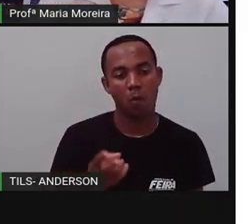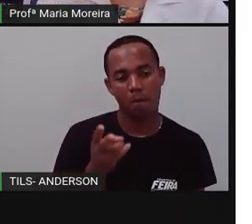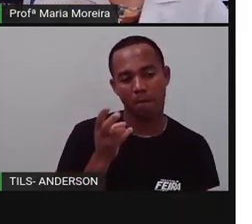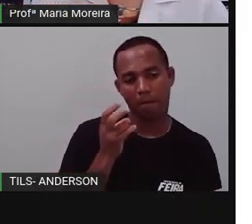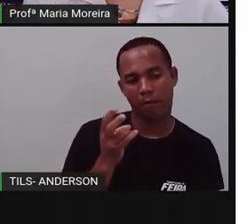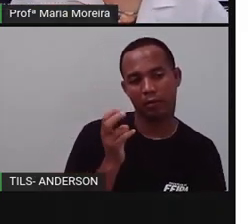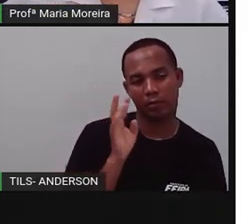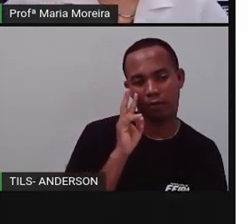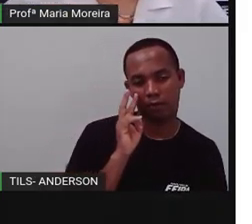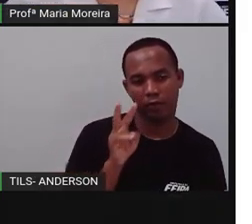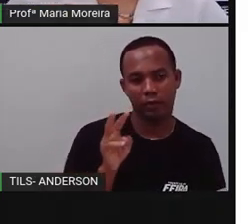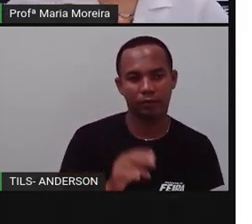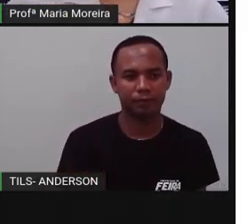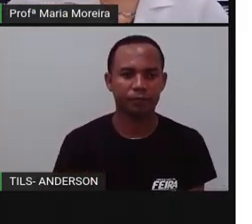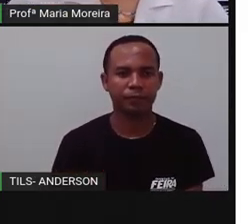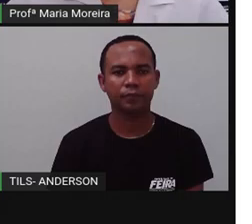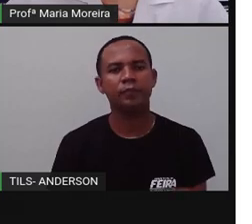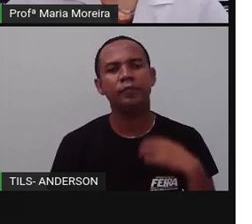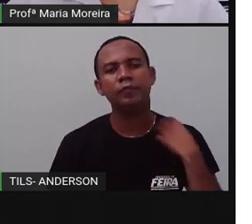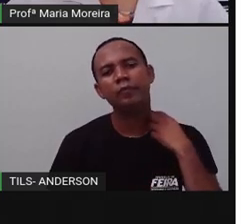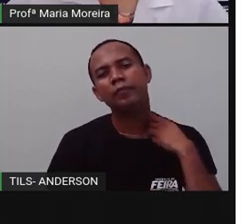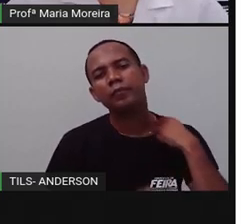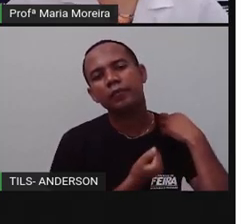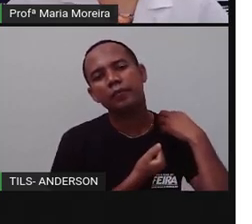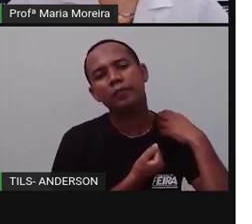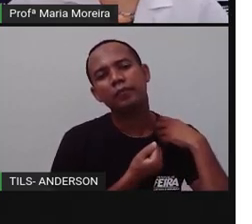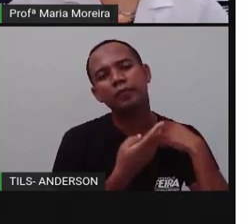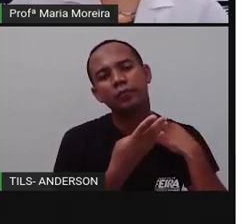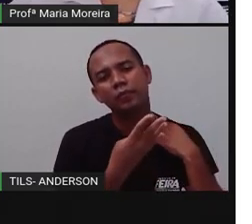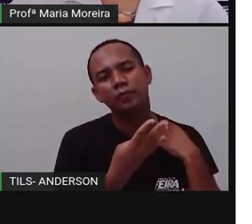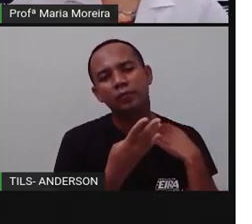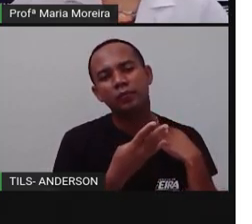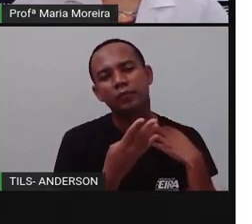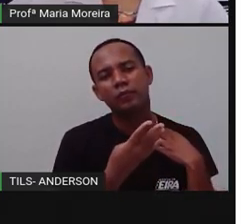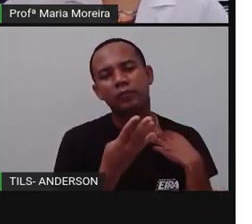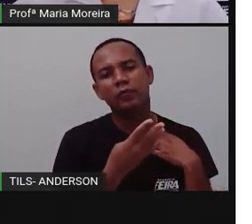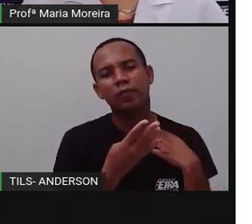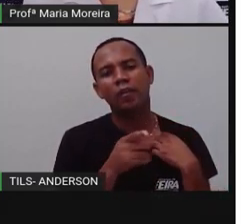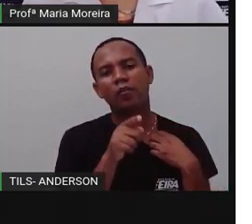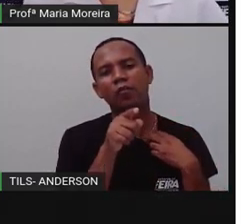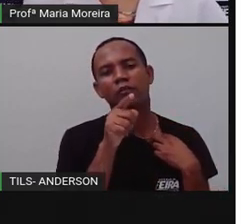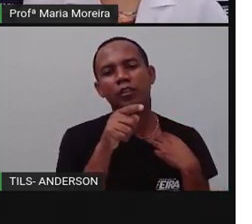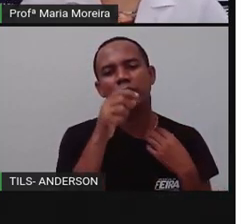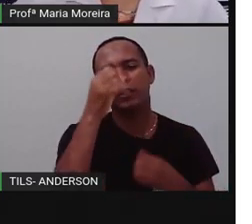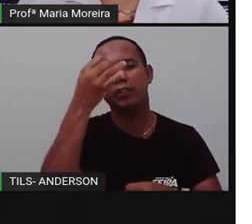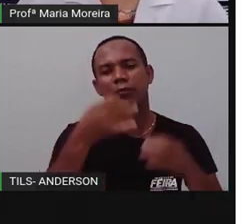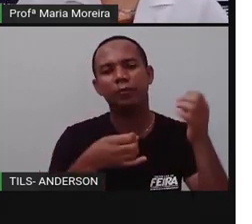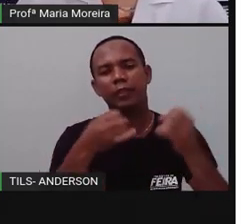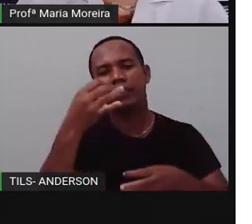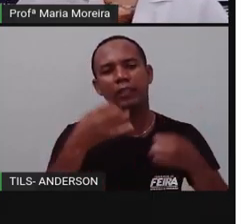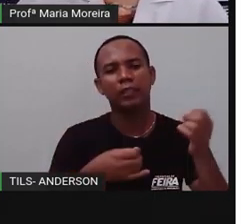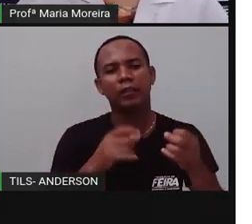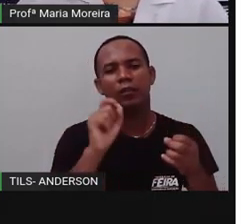história? Item 4. Explique com suas palavras o trecho. Resolveu fazer uma